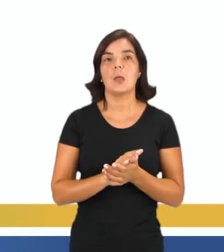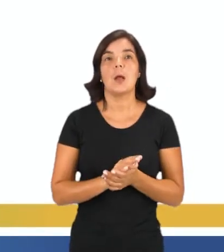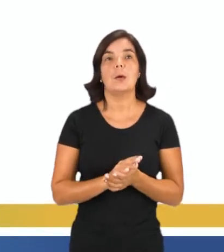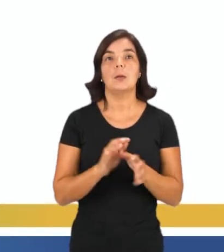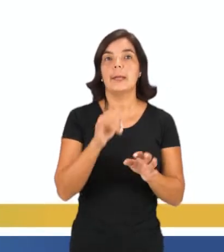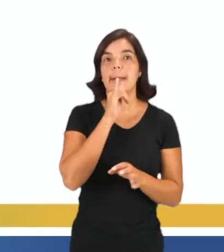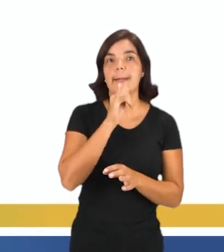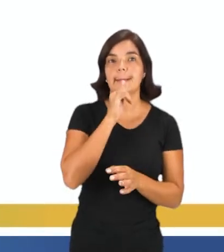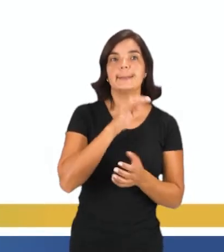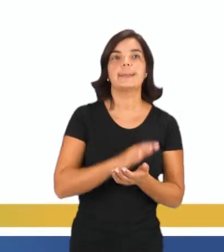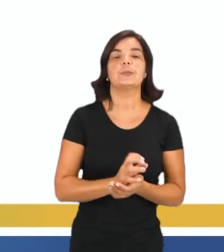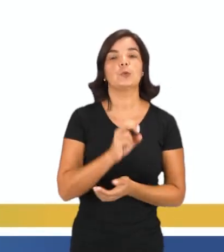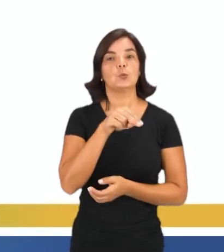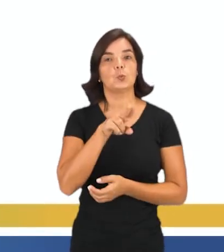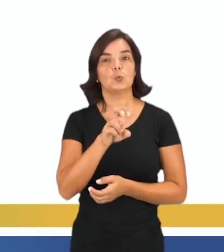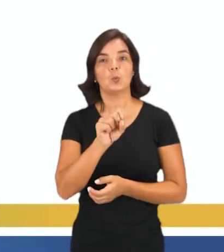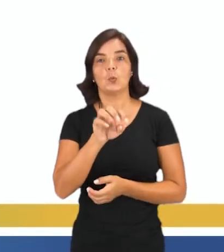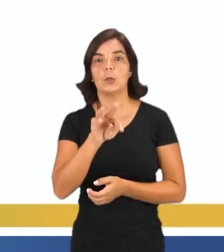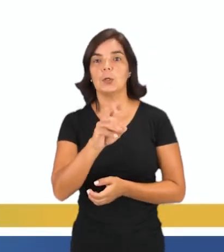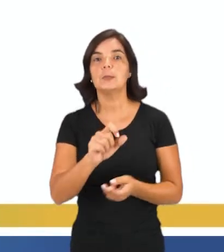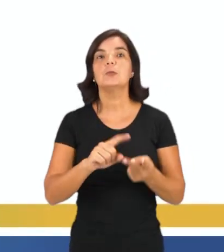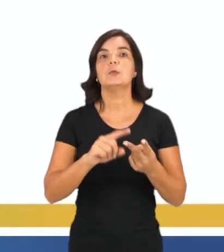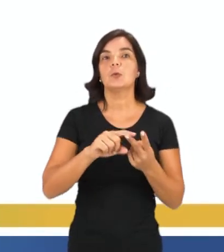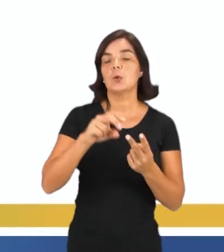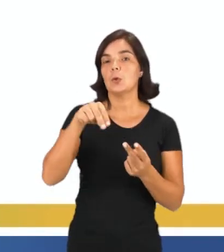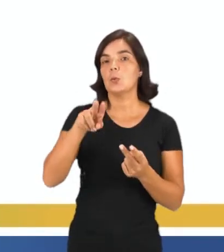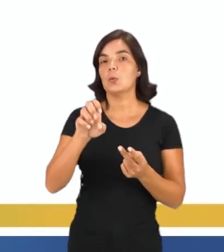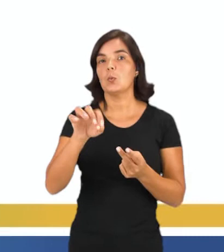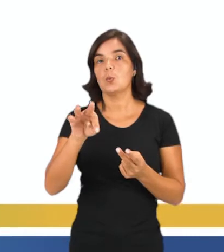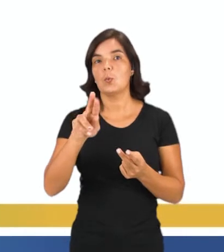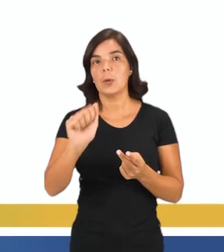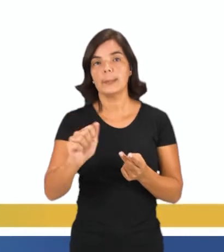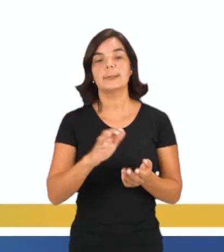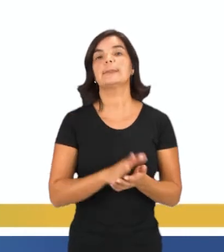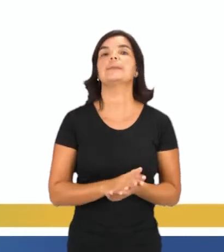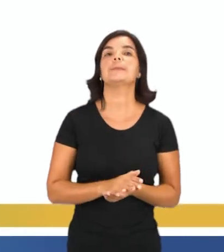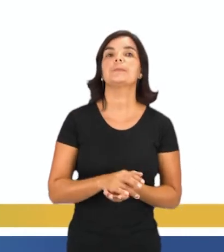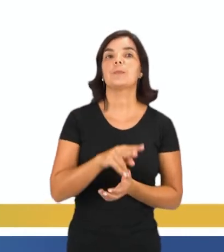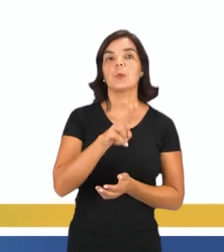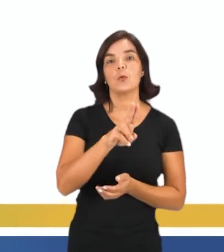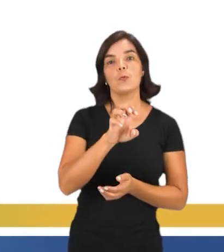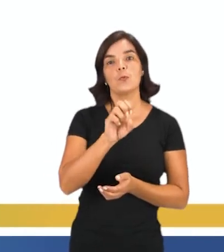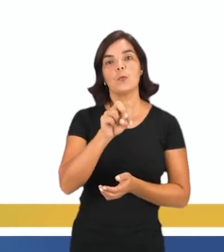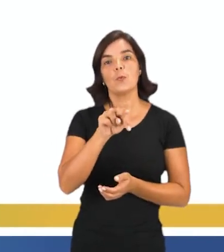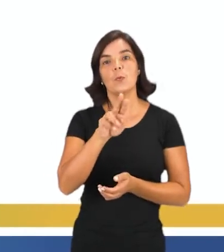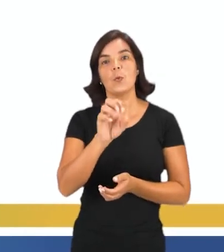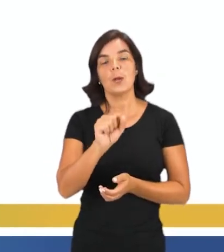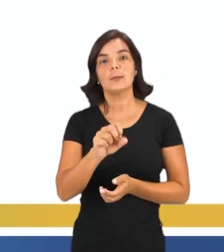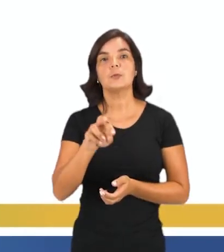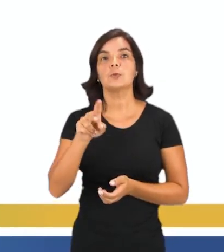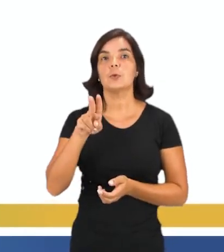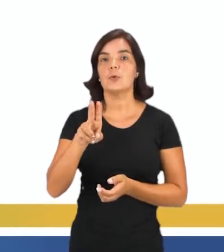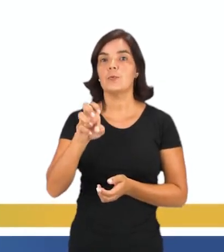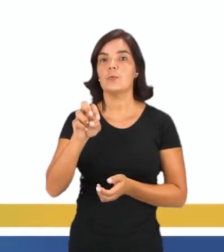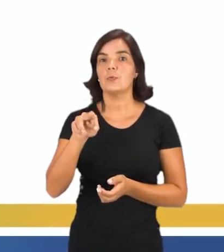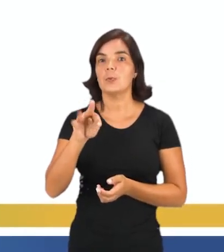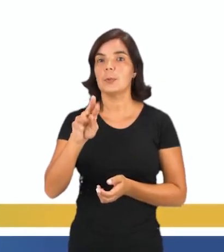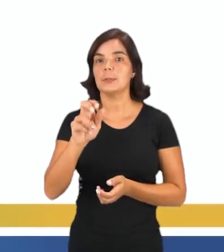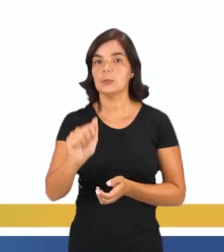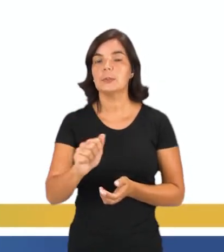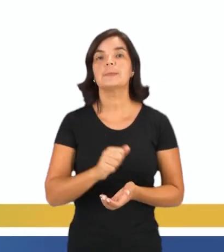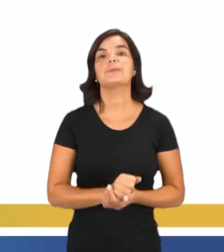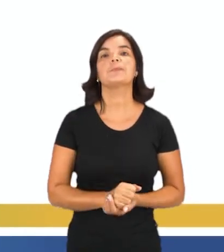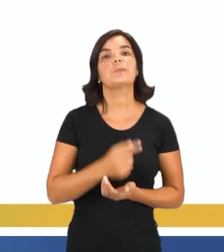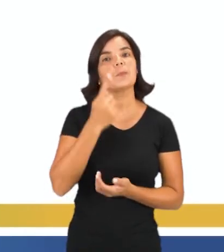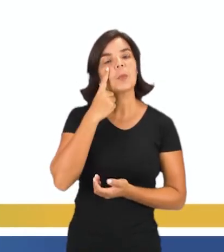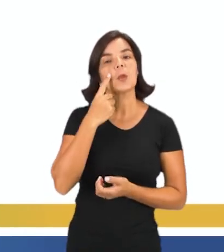nuestra, nuestros, nuestras. Vuestro, vuestra, vuestros, vuestras. Esses aí vocês já conheceram lá nos